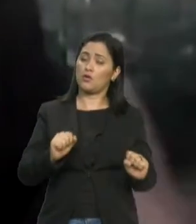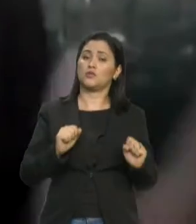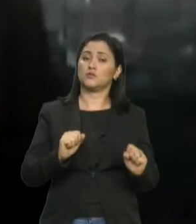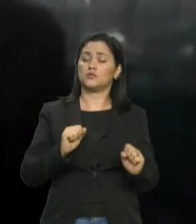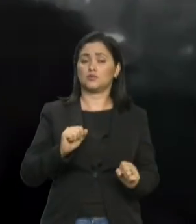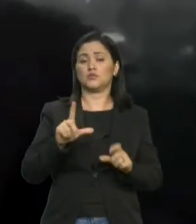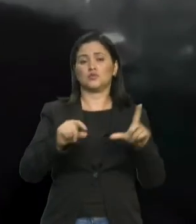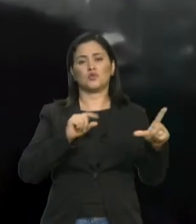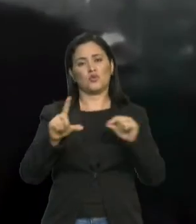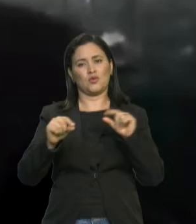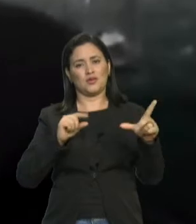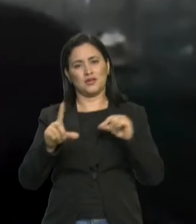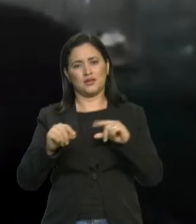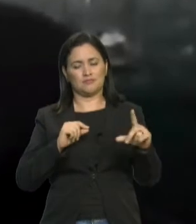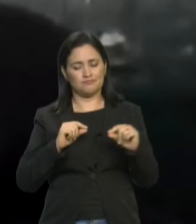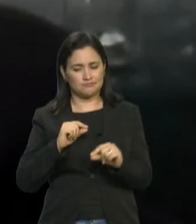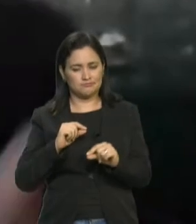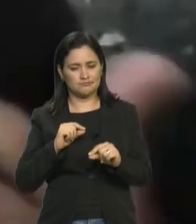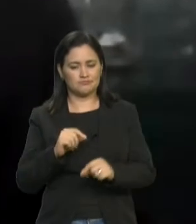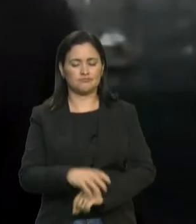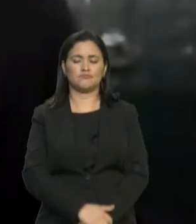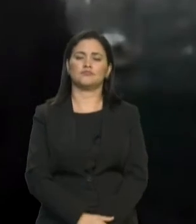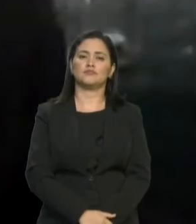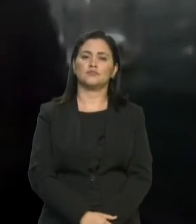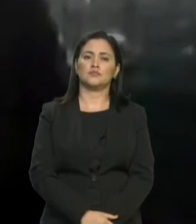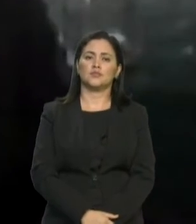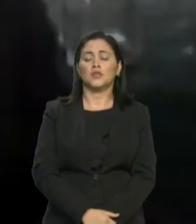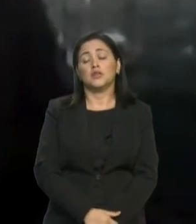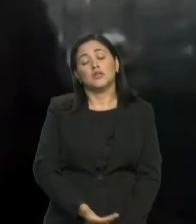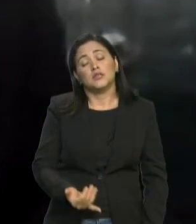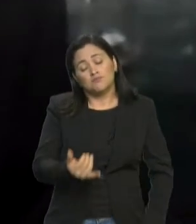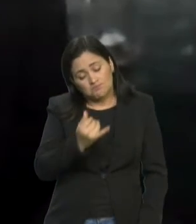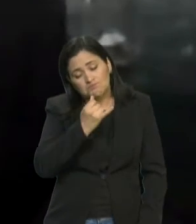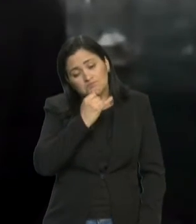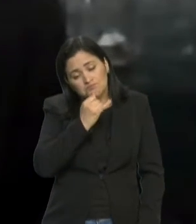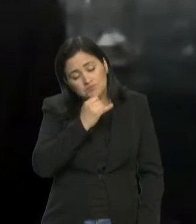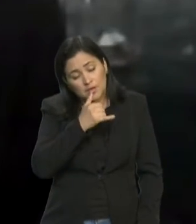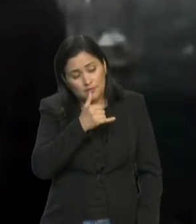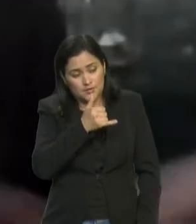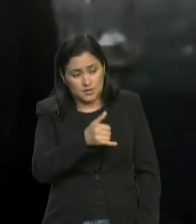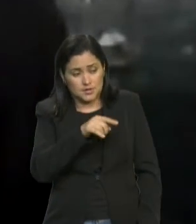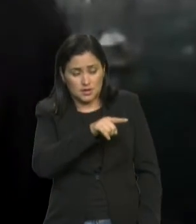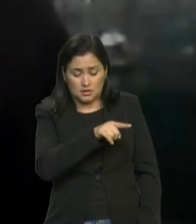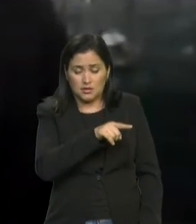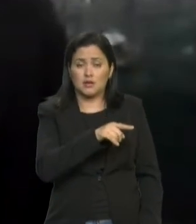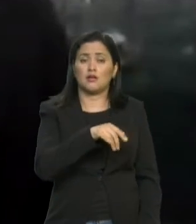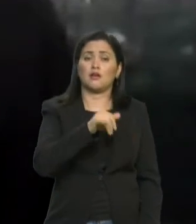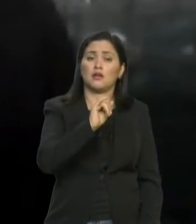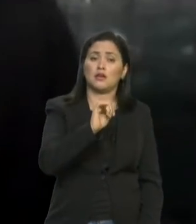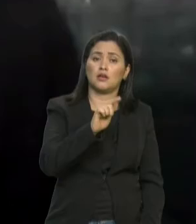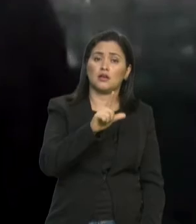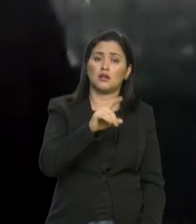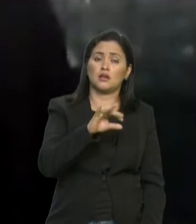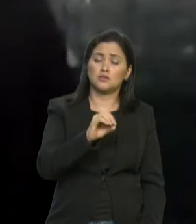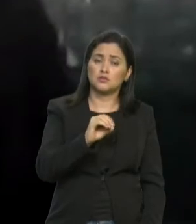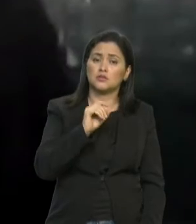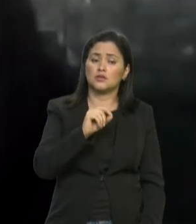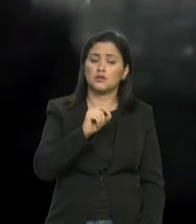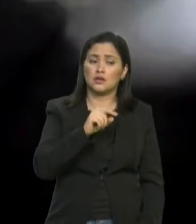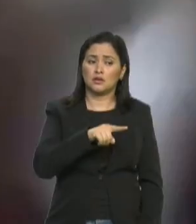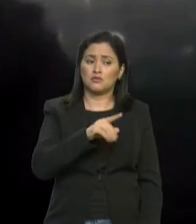fizesse na Assembleia Legislativa do Estado do Maranhão. Eu sinto muito informar ao deputado Iglesias que ele vai passar por uma grande